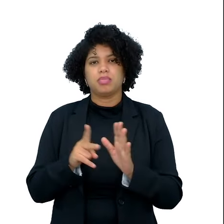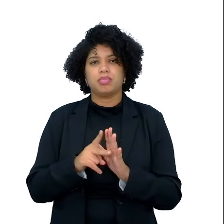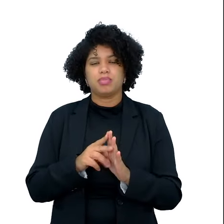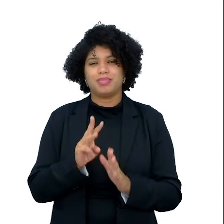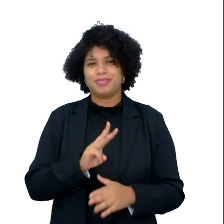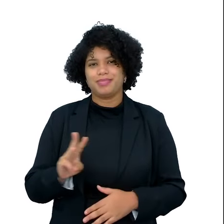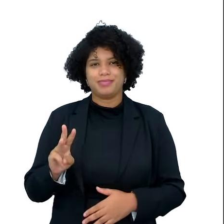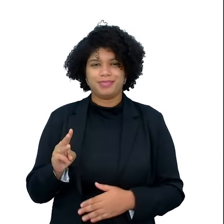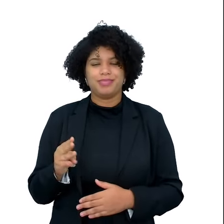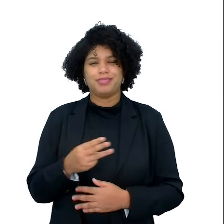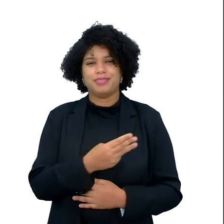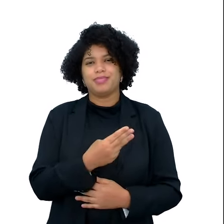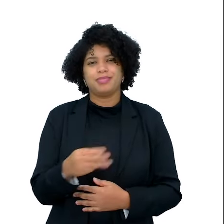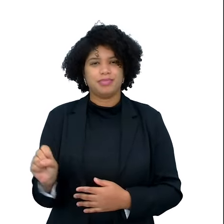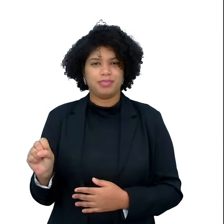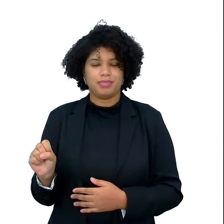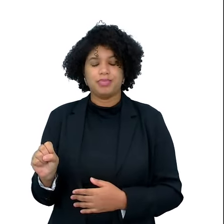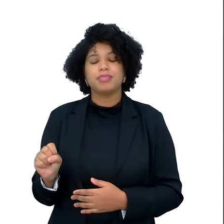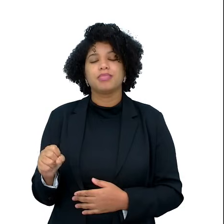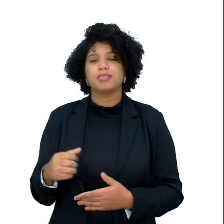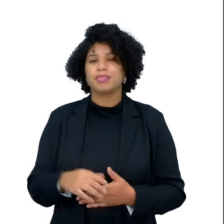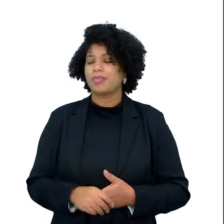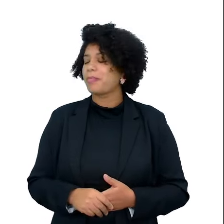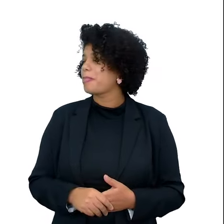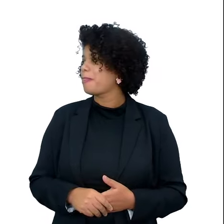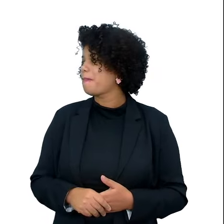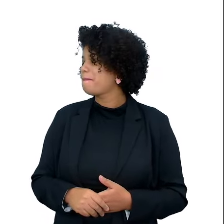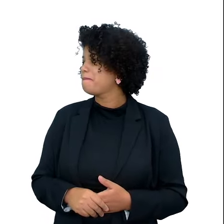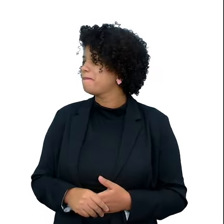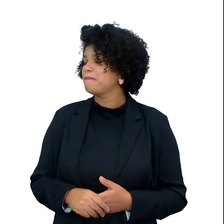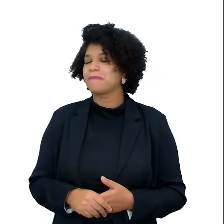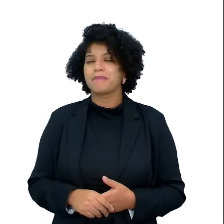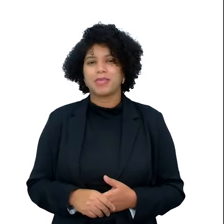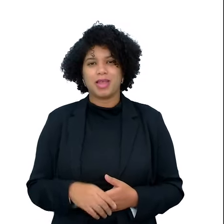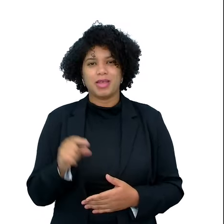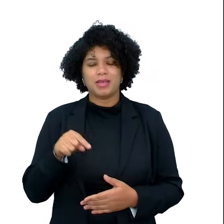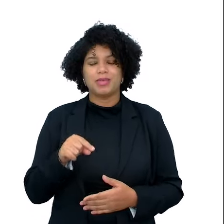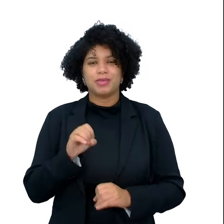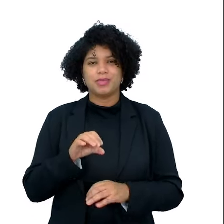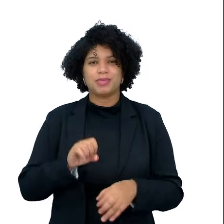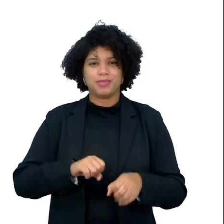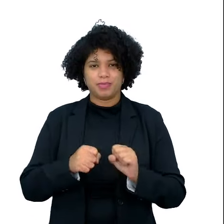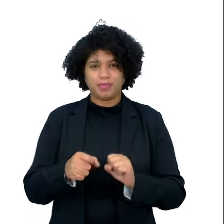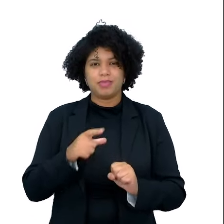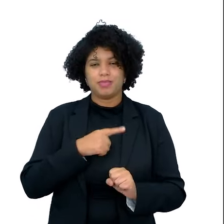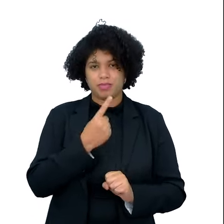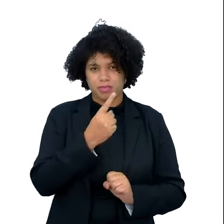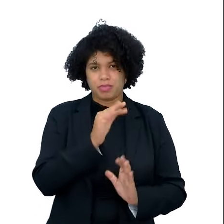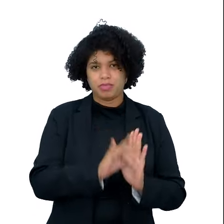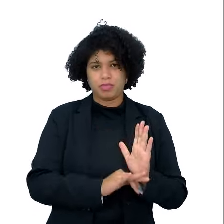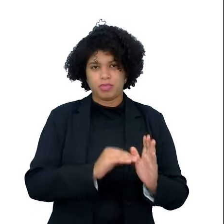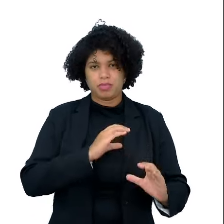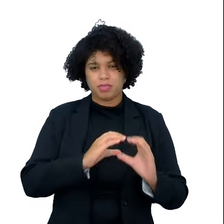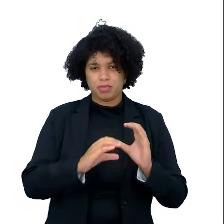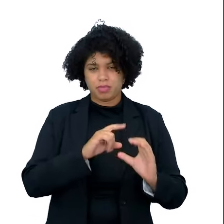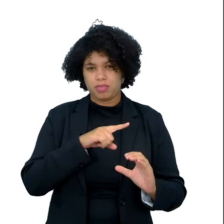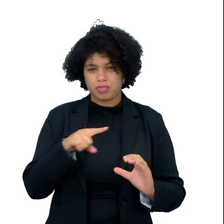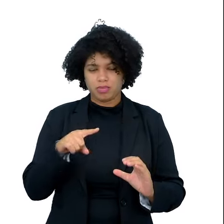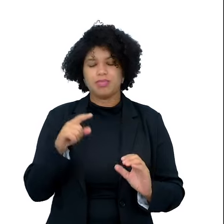EFAP. Em relação à nossa formação, além daquele formulário de comunicação direta que vocês